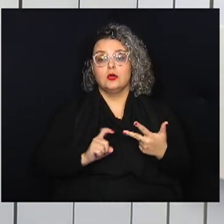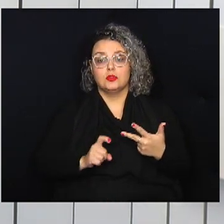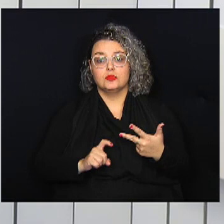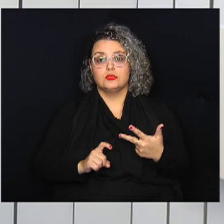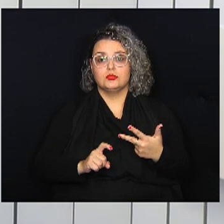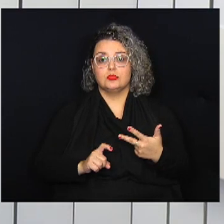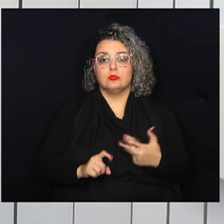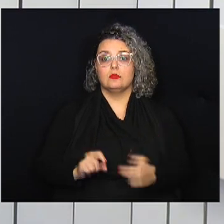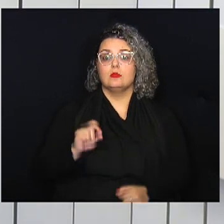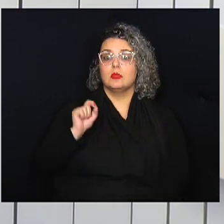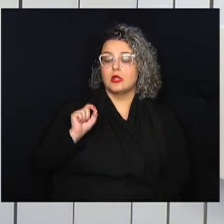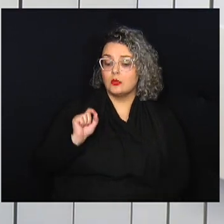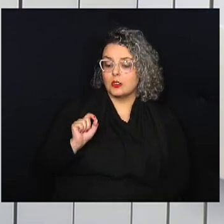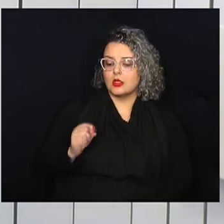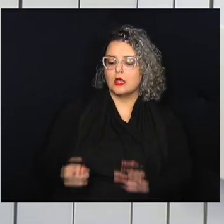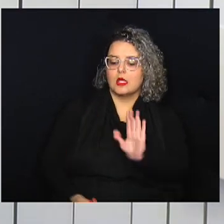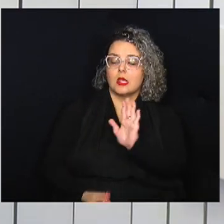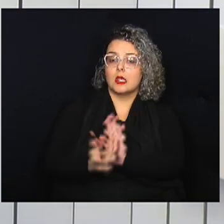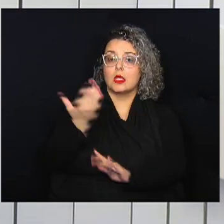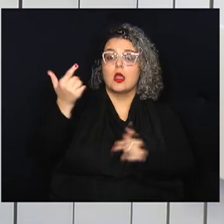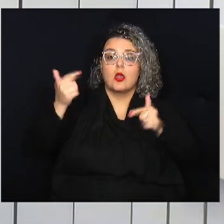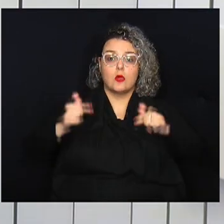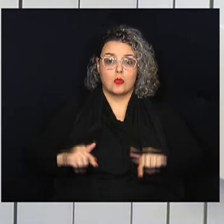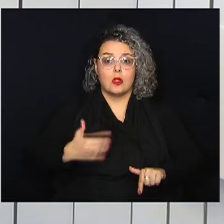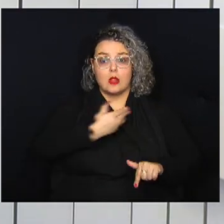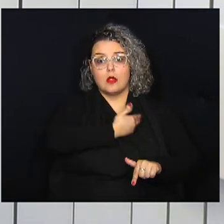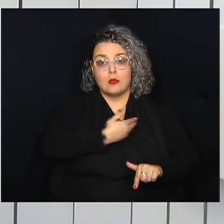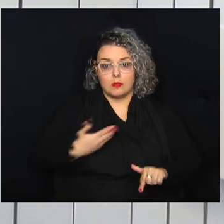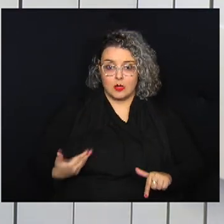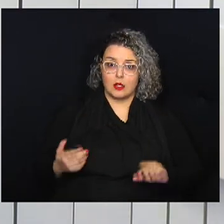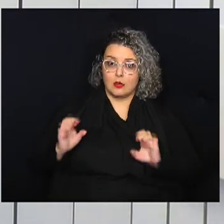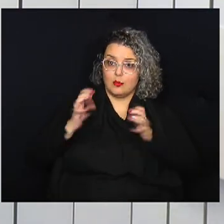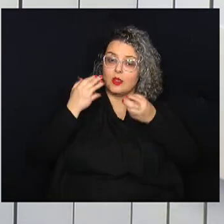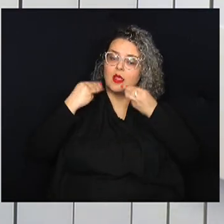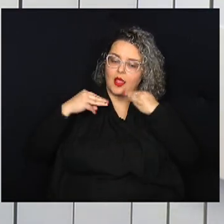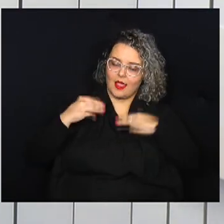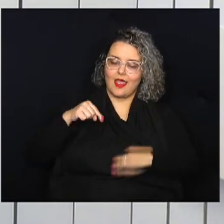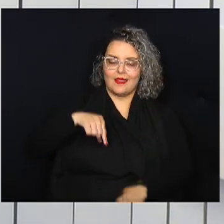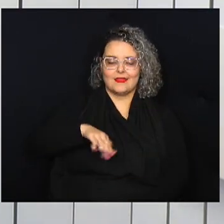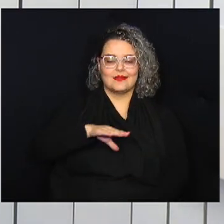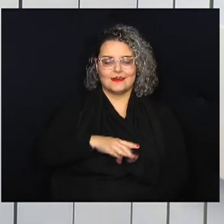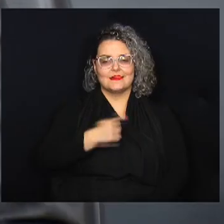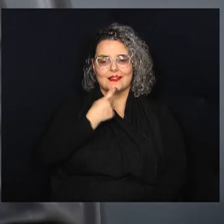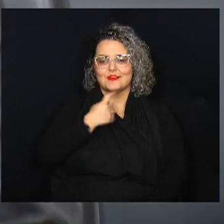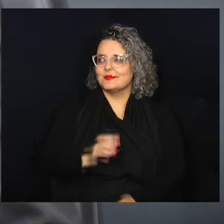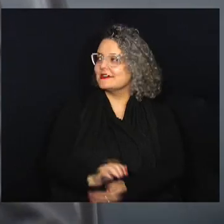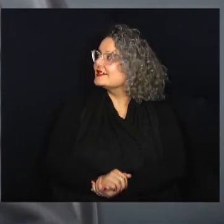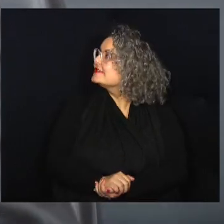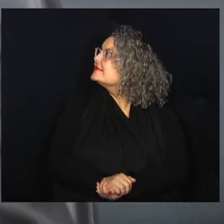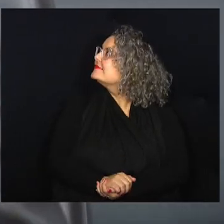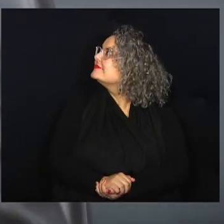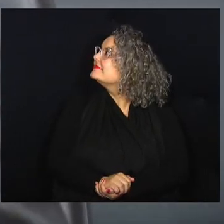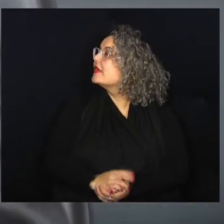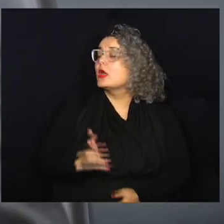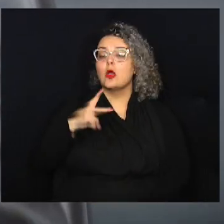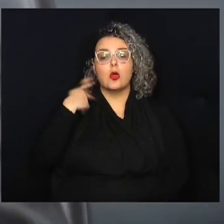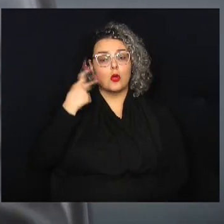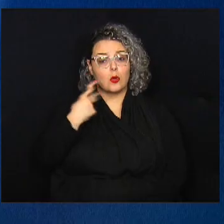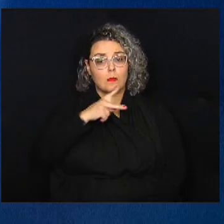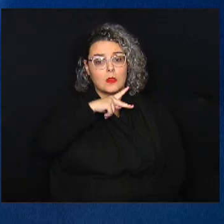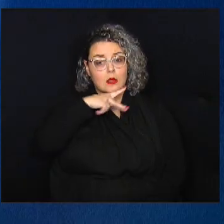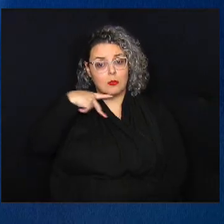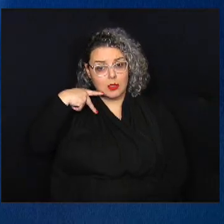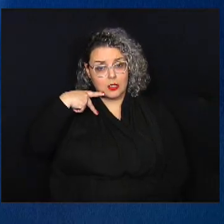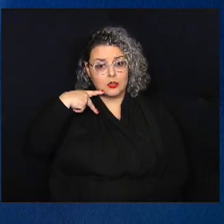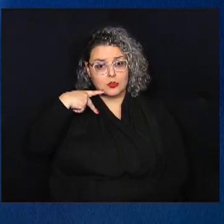que seja criado um espaço público para eventos musicais aqui em Campinas. O vereador Permínio